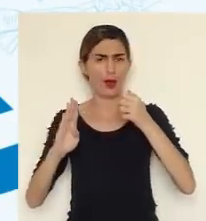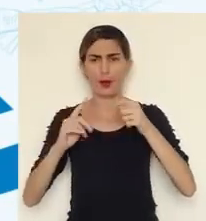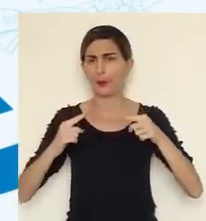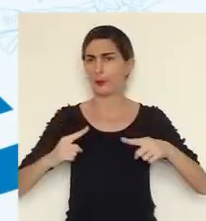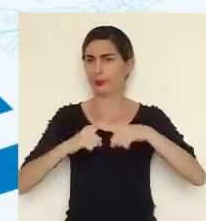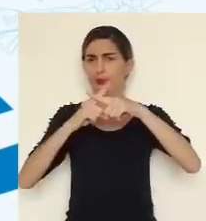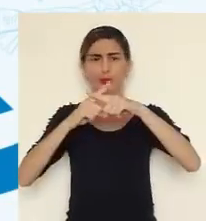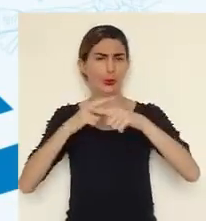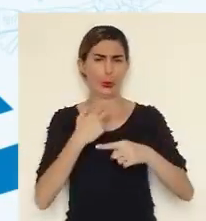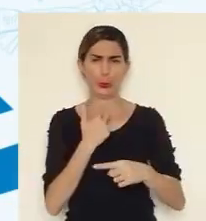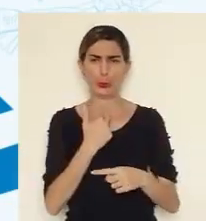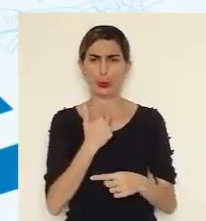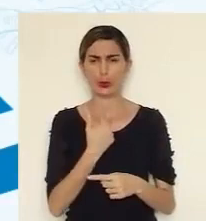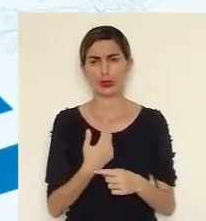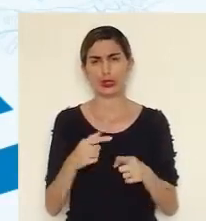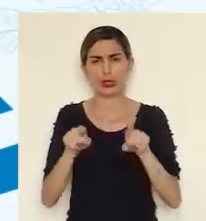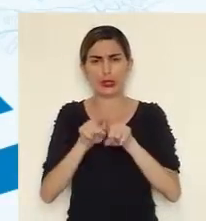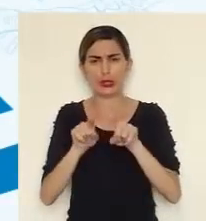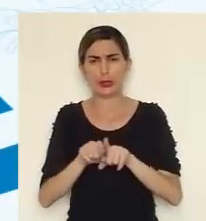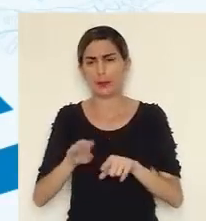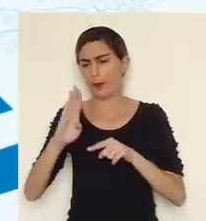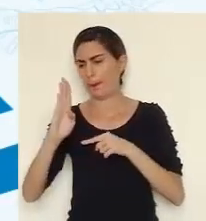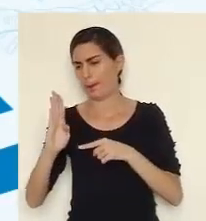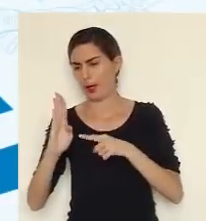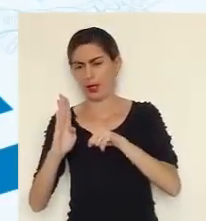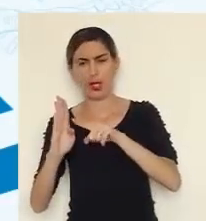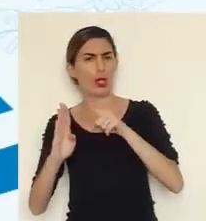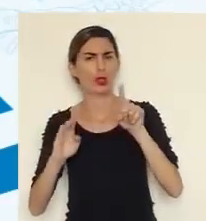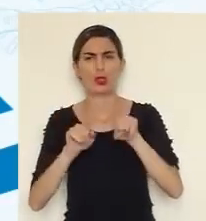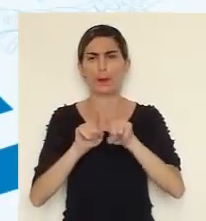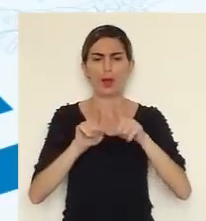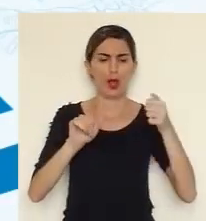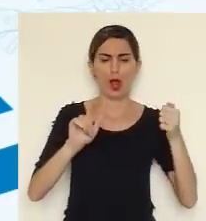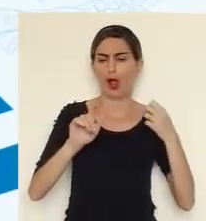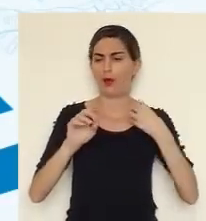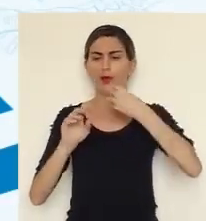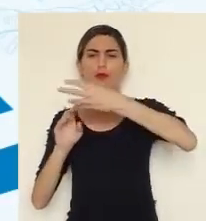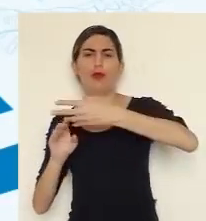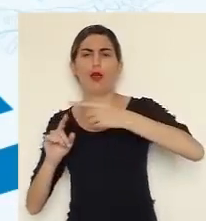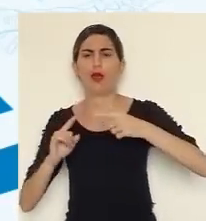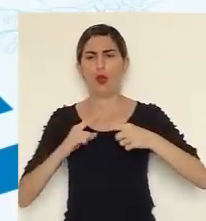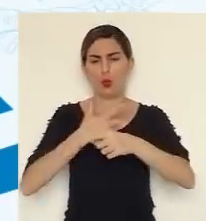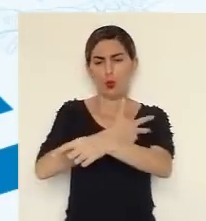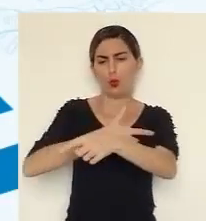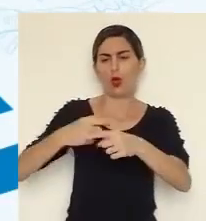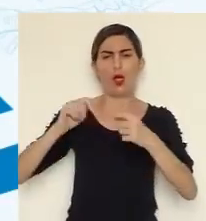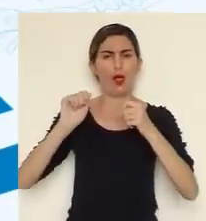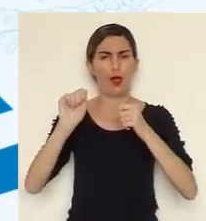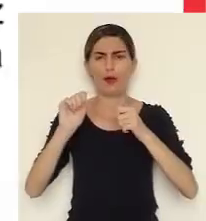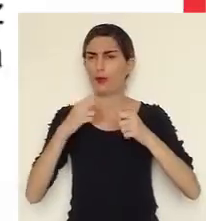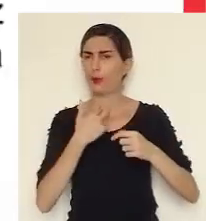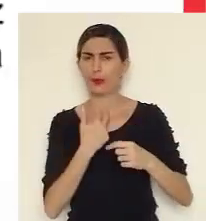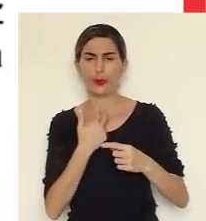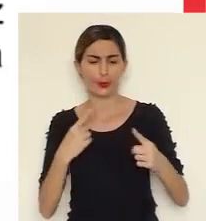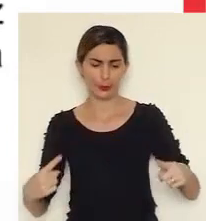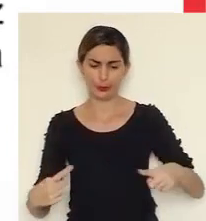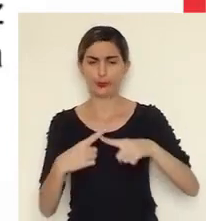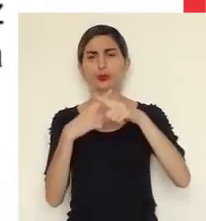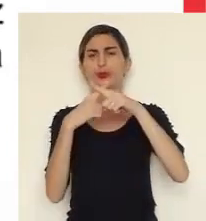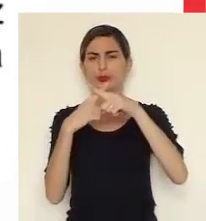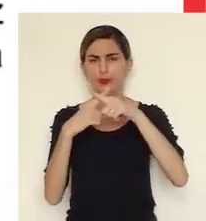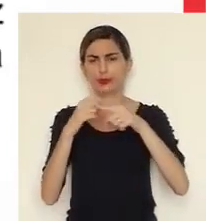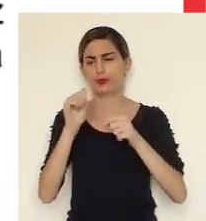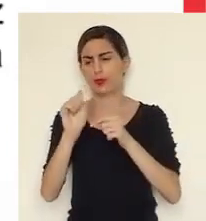tipo B. E a pessoa do sangue do tipo B jamais pode receber o sangue do tipo A. O indivíduo